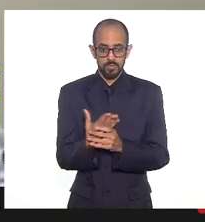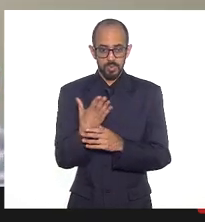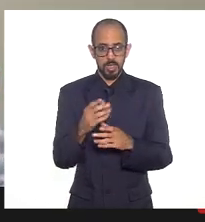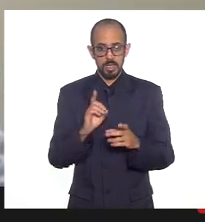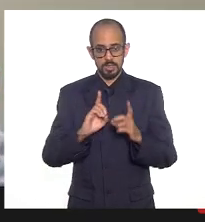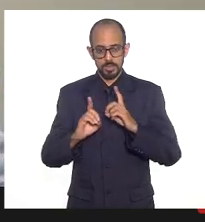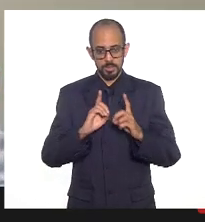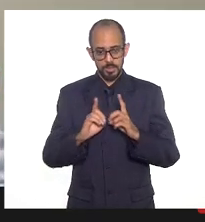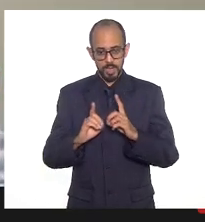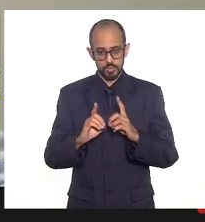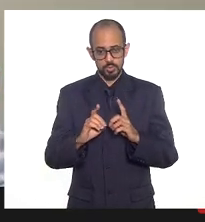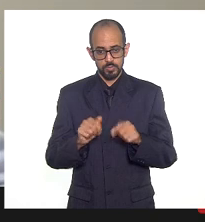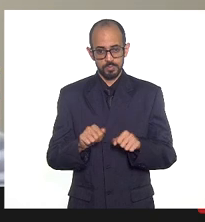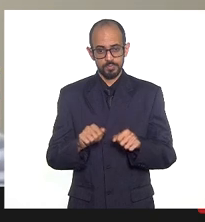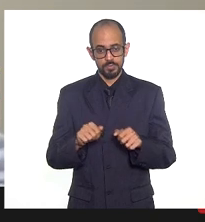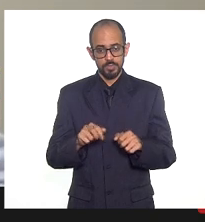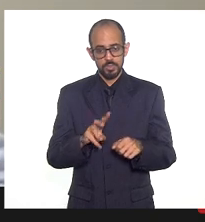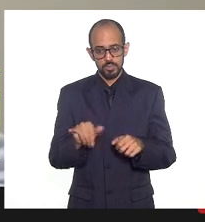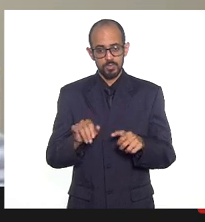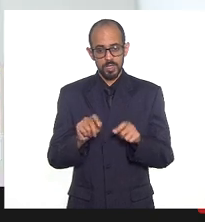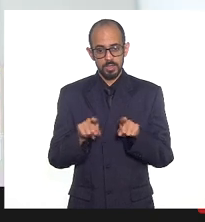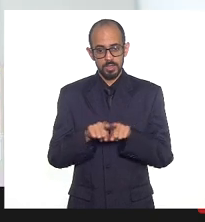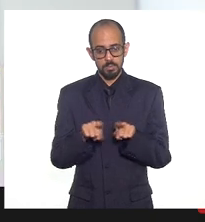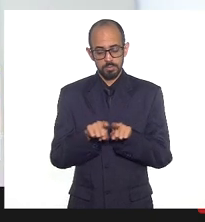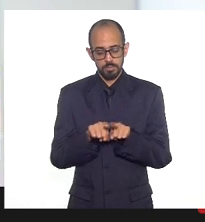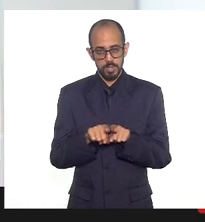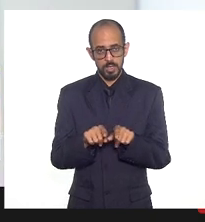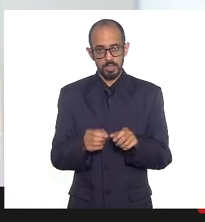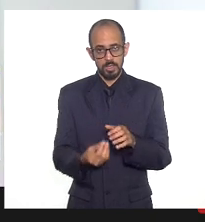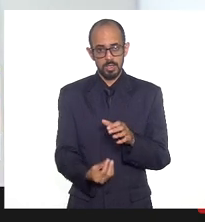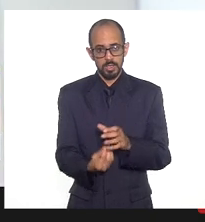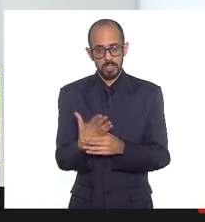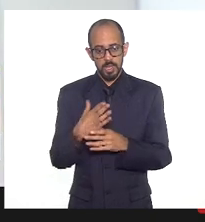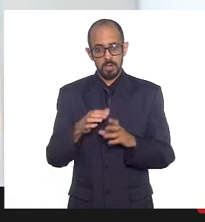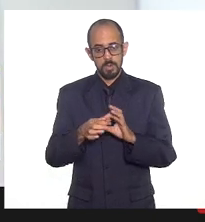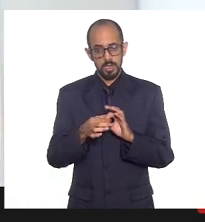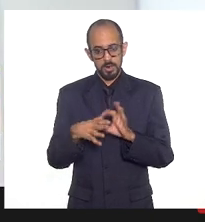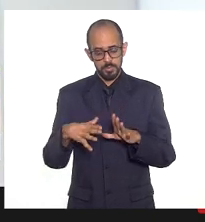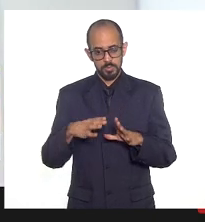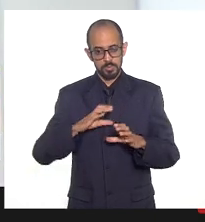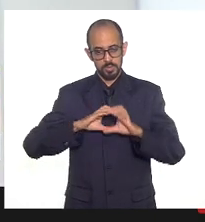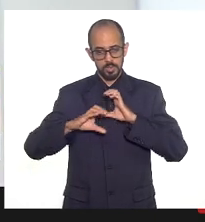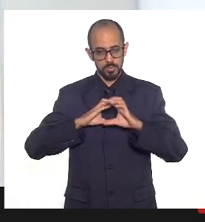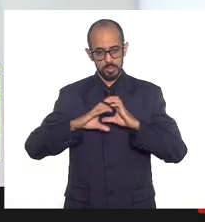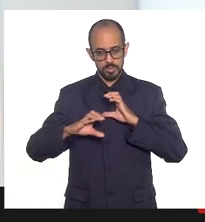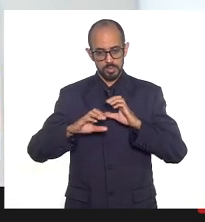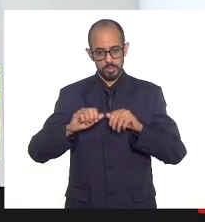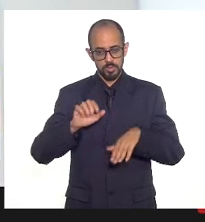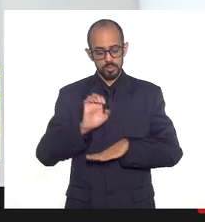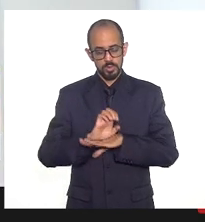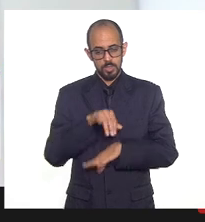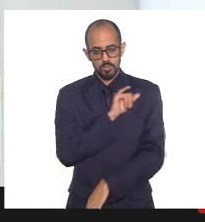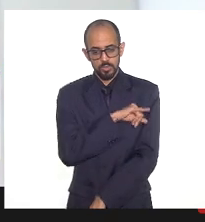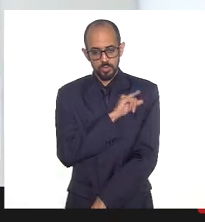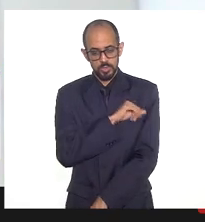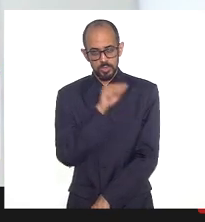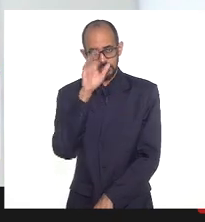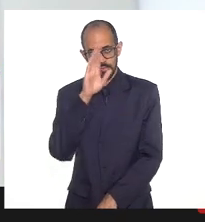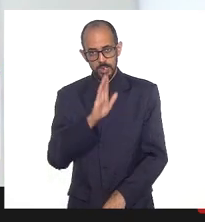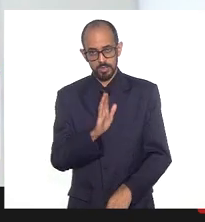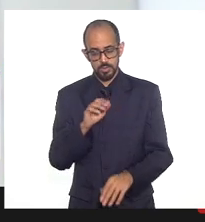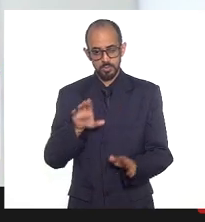tocar e vamos trabalhar para democratizar a comunicação, né, no estado do Rio de Janeiro e no Brasil inteiro. Então, essa